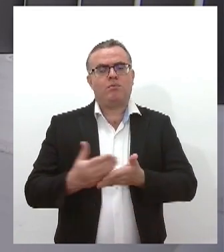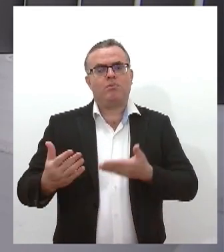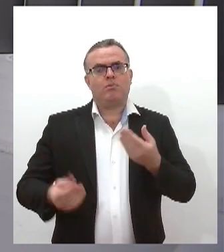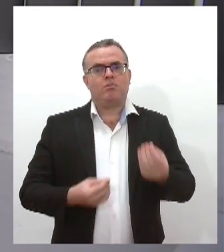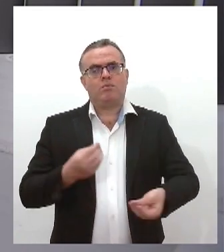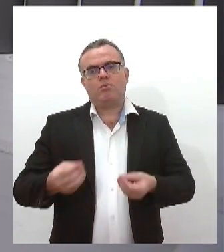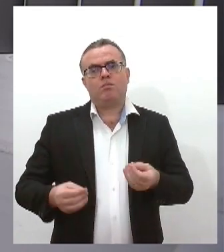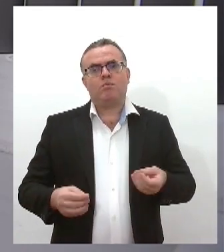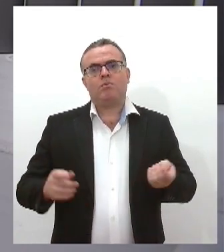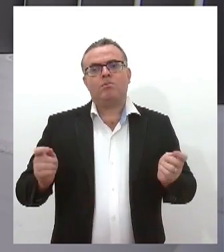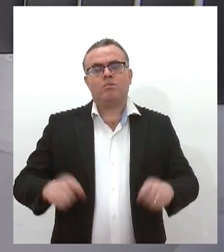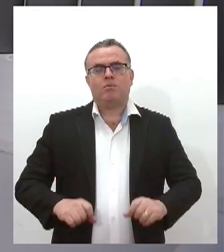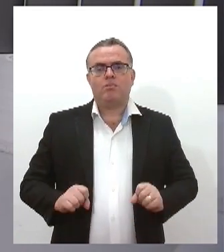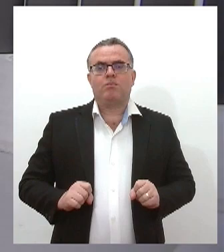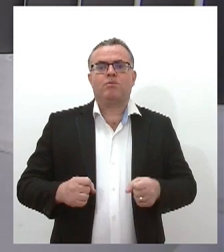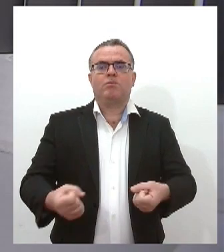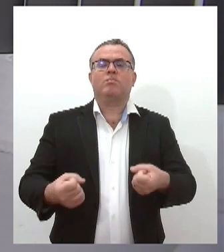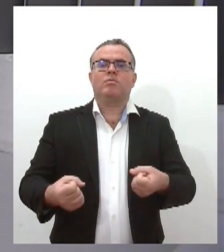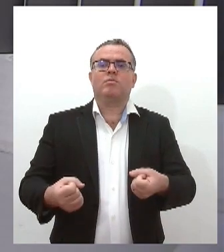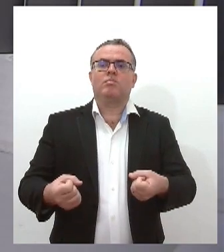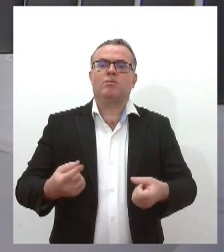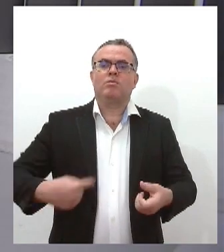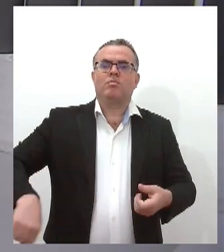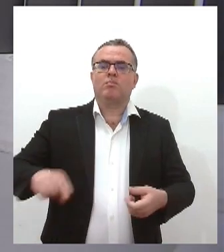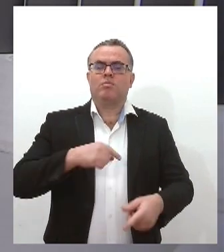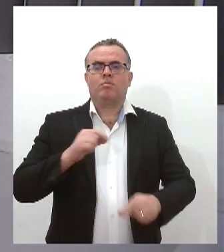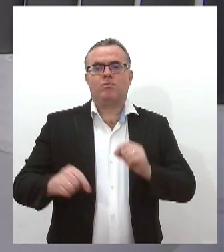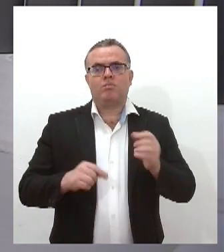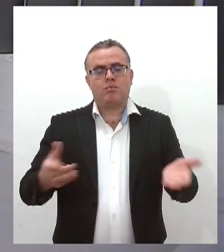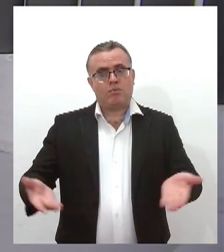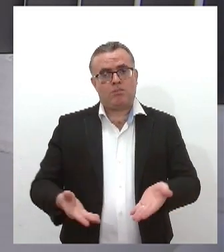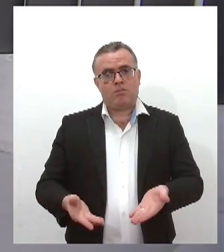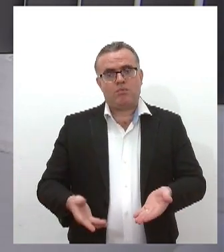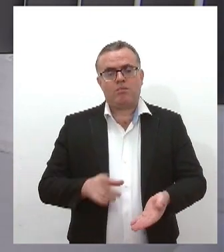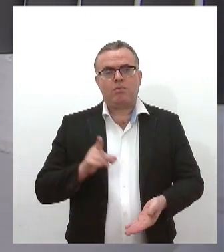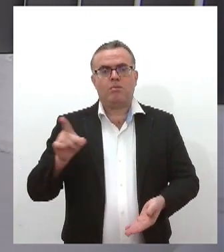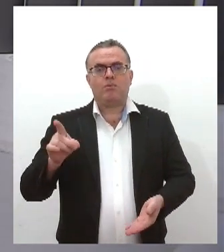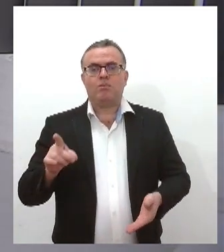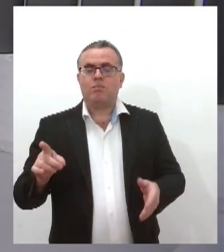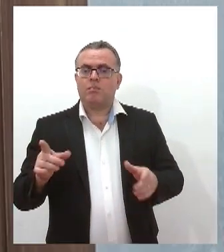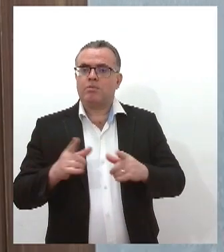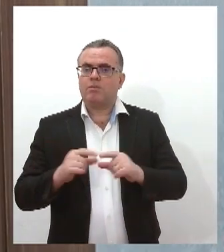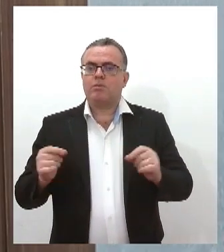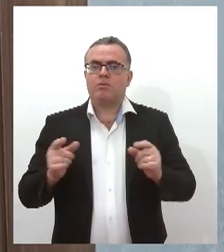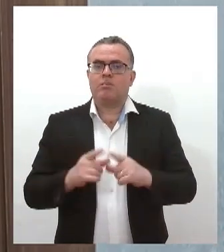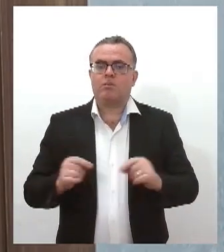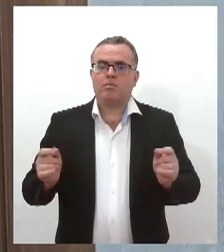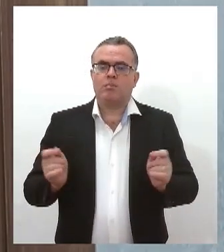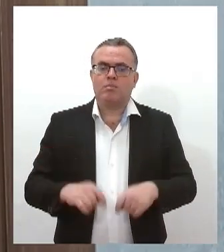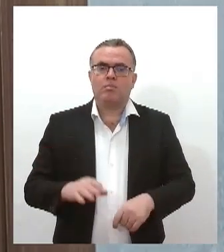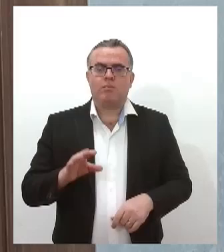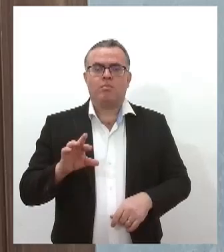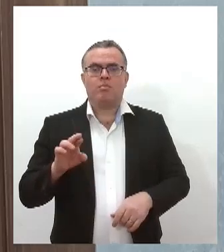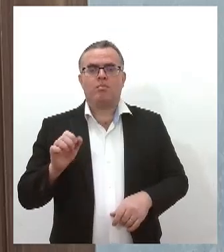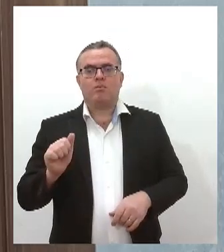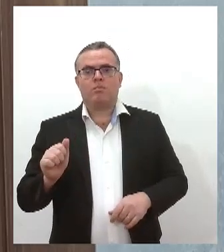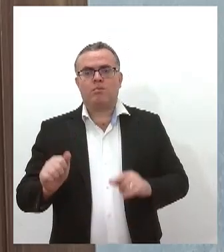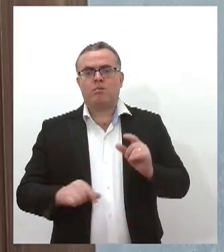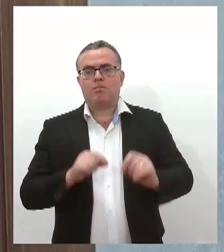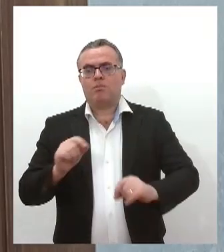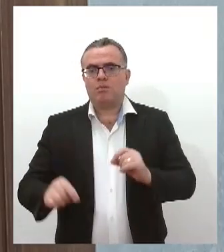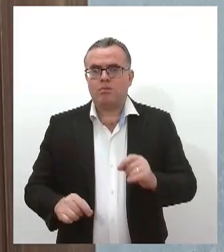intenso. Você, inclusive, estava agora recentemente em Brasília. A gente estava lá no evento do CREA, do Mútua, que é um evento muito bacana,